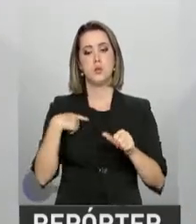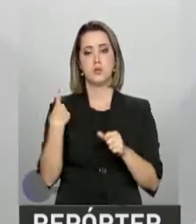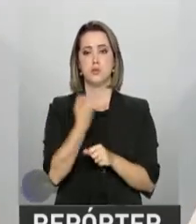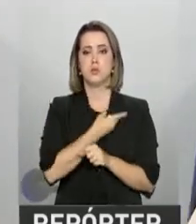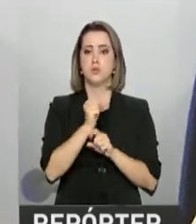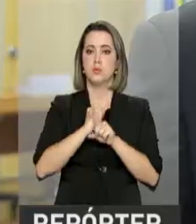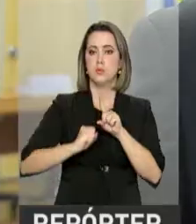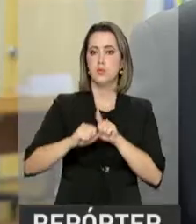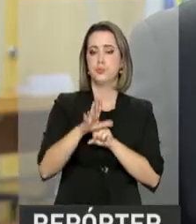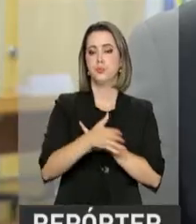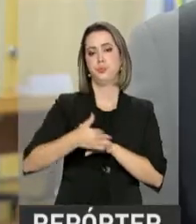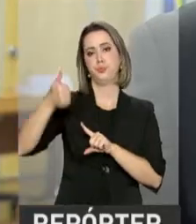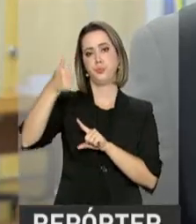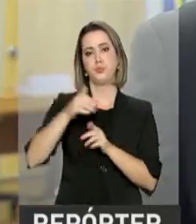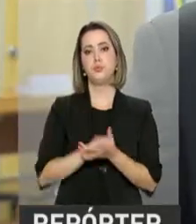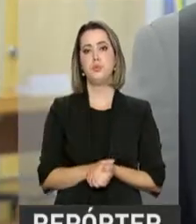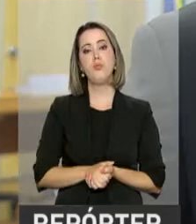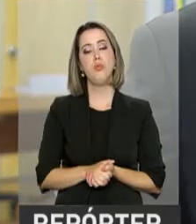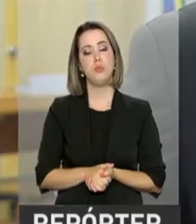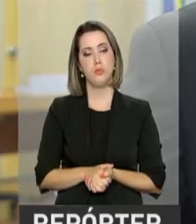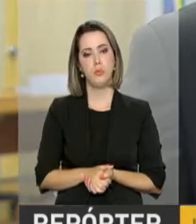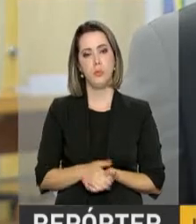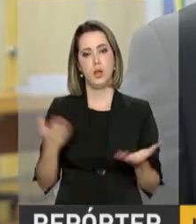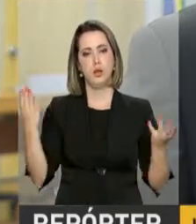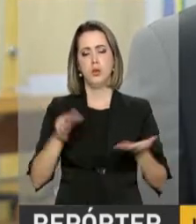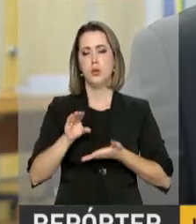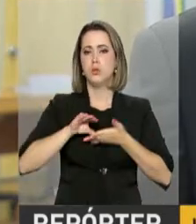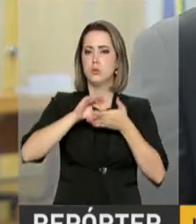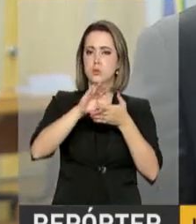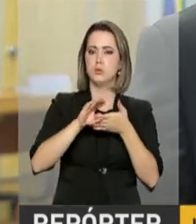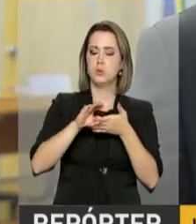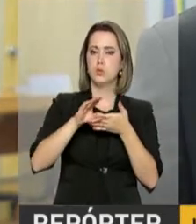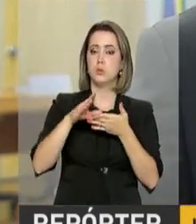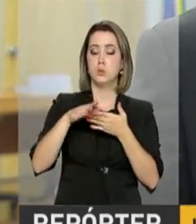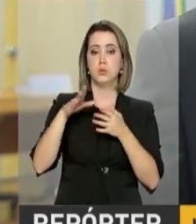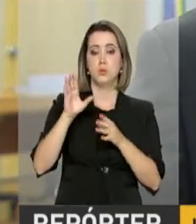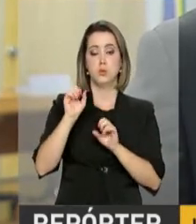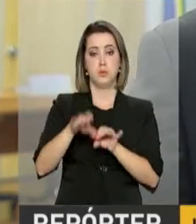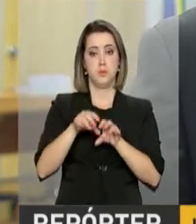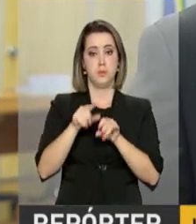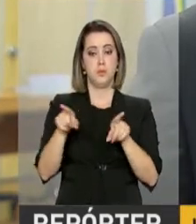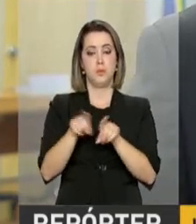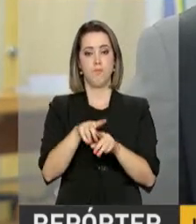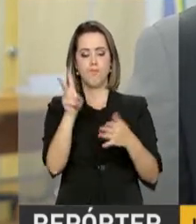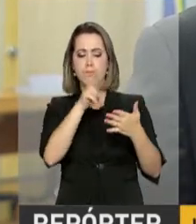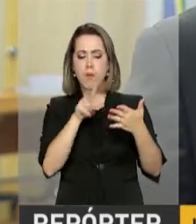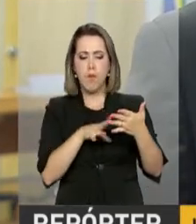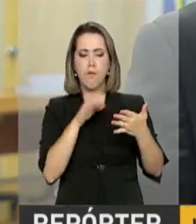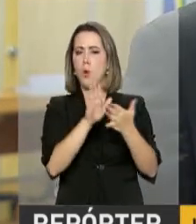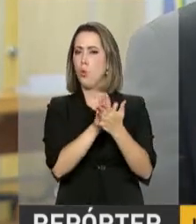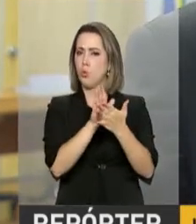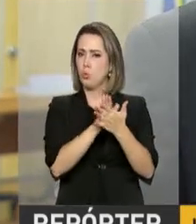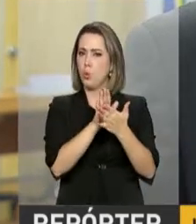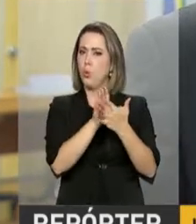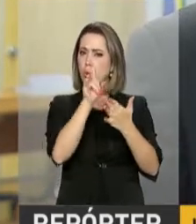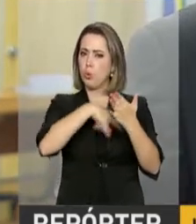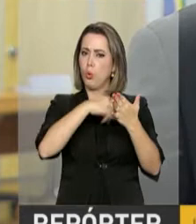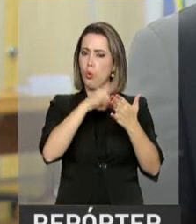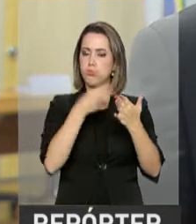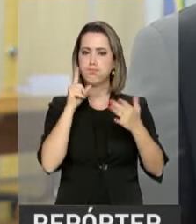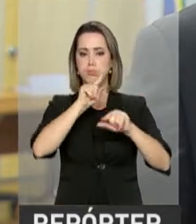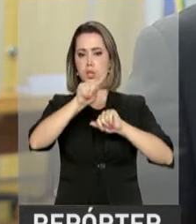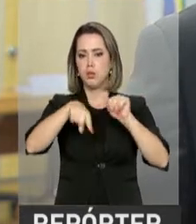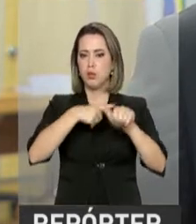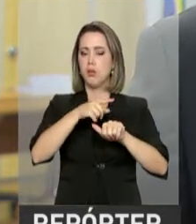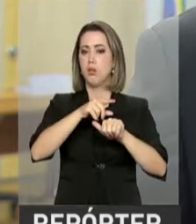melhor agora o conselho nacional de educação vai analisar o documento e fazer mais uma rodada de audiências públicas